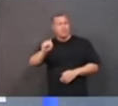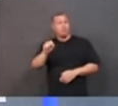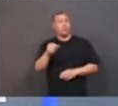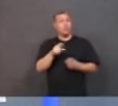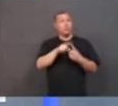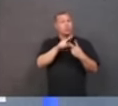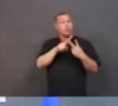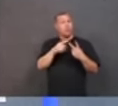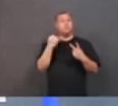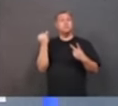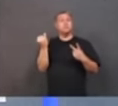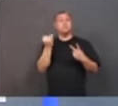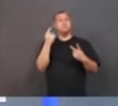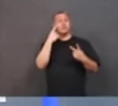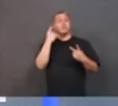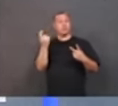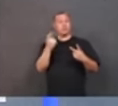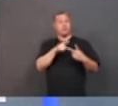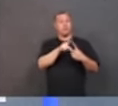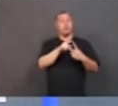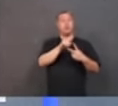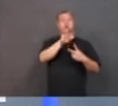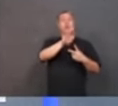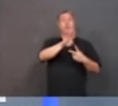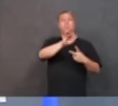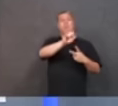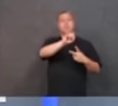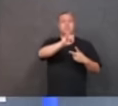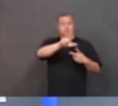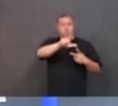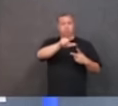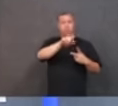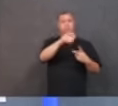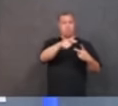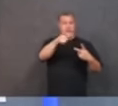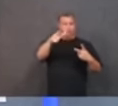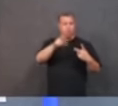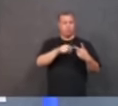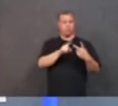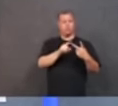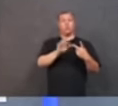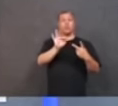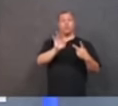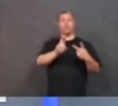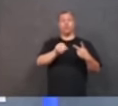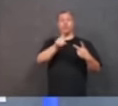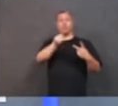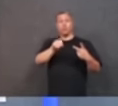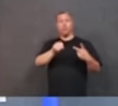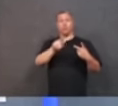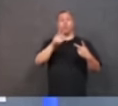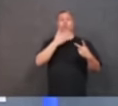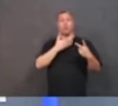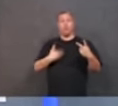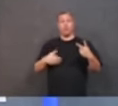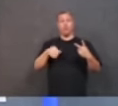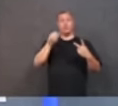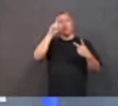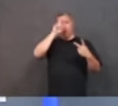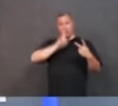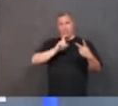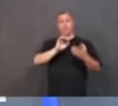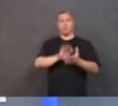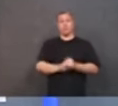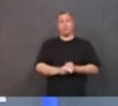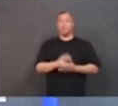que é o Brasil Maior e o Fundo Verde Amarelo. Esses dois têm uma característica de atrair empresas, e é